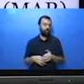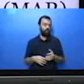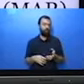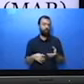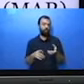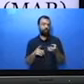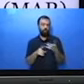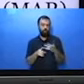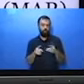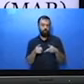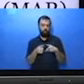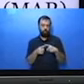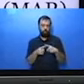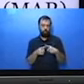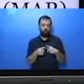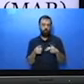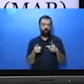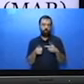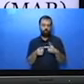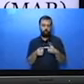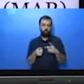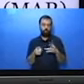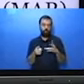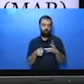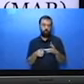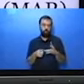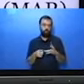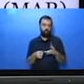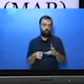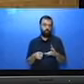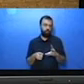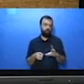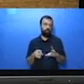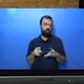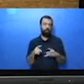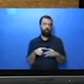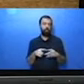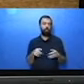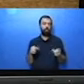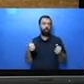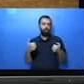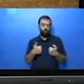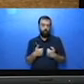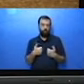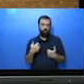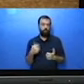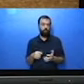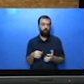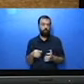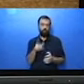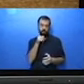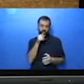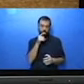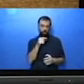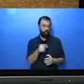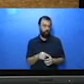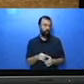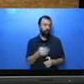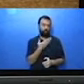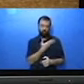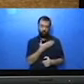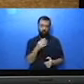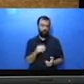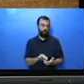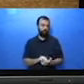mar, fluvial, no rio e lacustre, nos lagos. Olha um exemplo de planície,